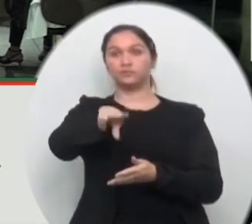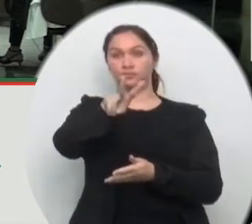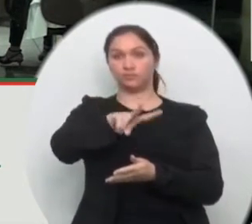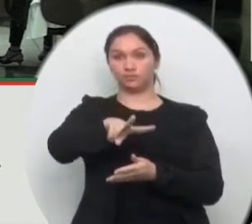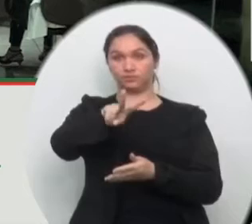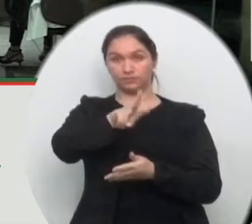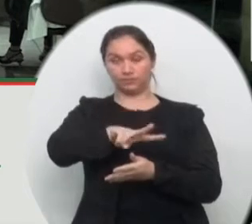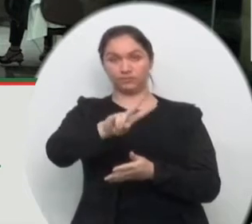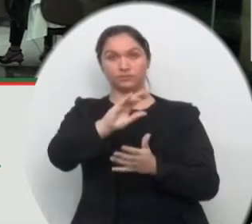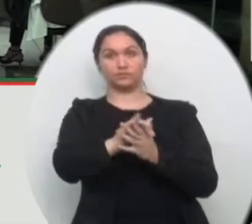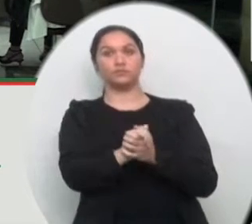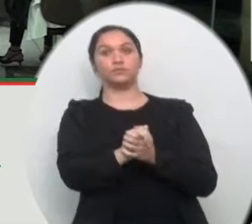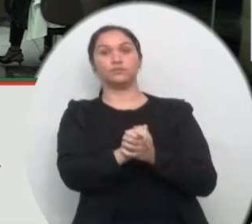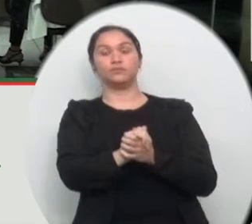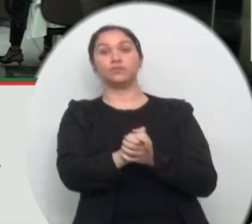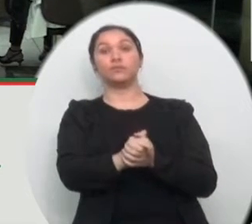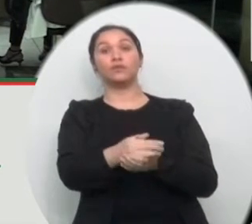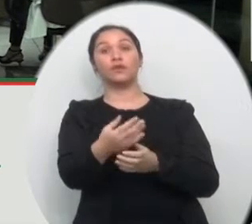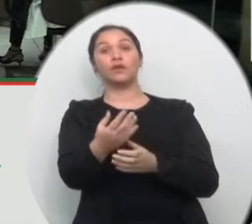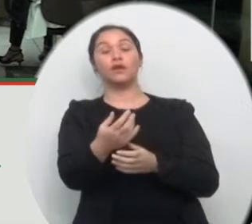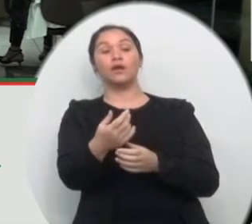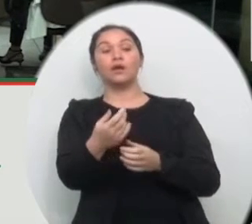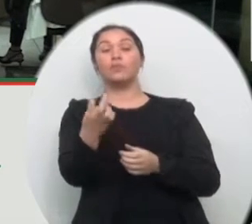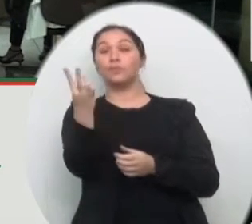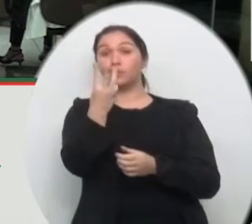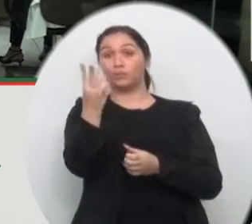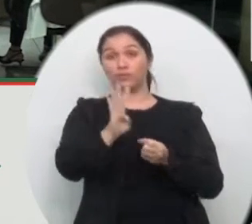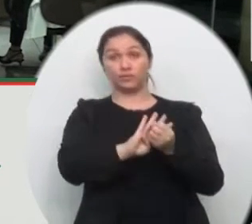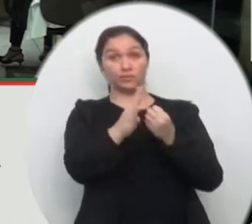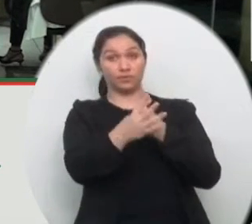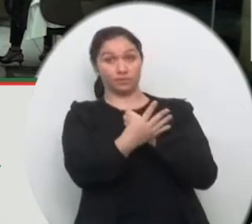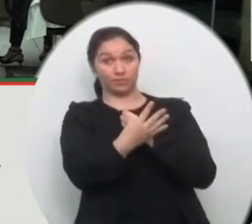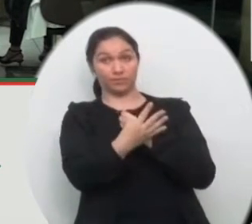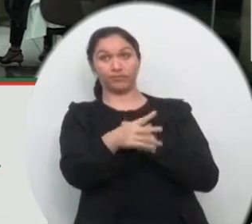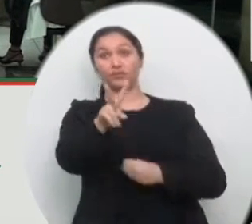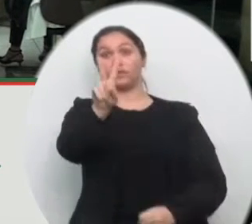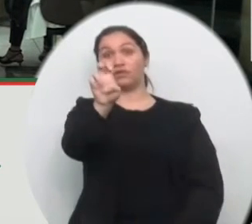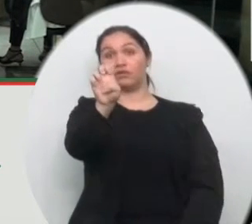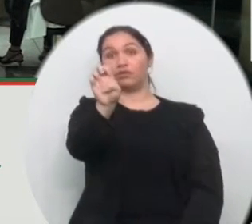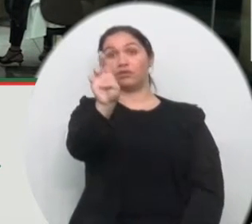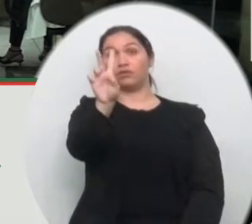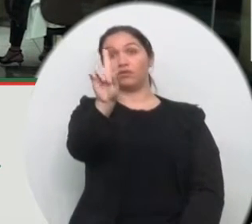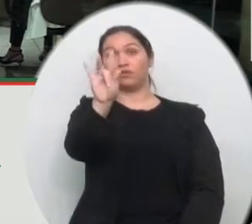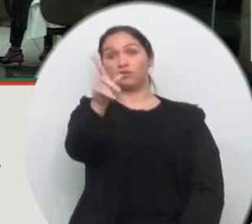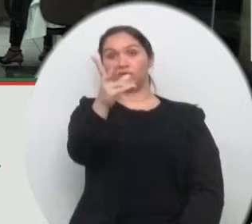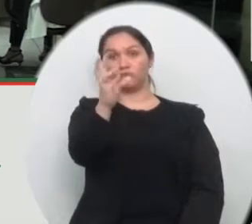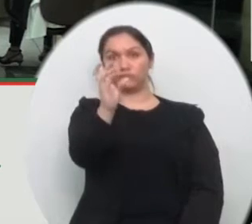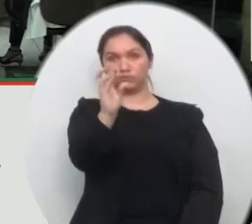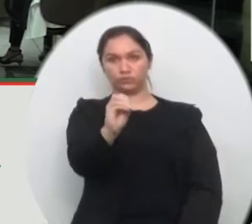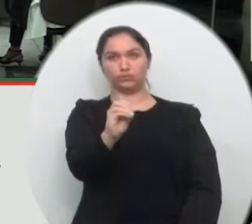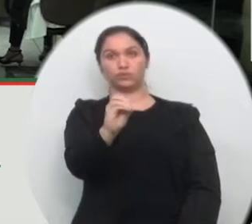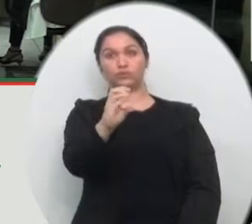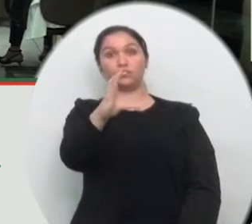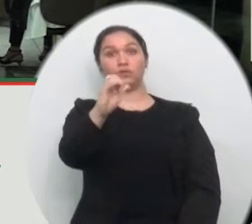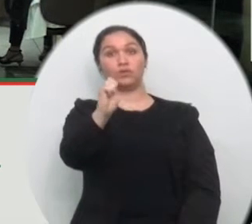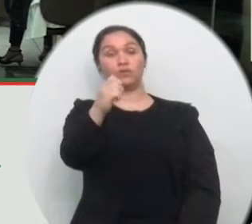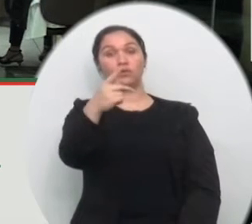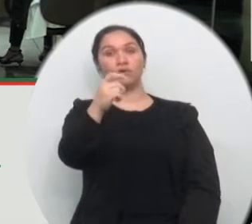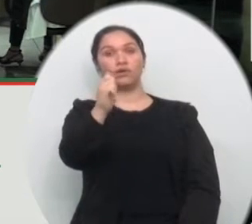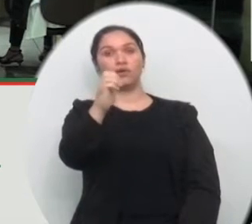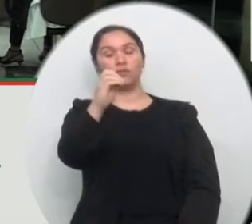referente Capão Bonito, Morro Albino e Verdinho, algumas reivindicações dos moradores referente à